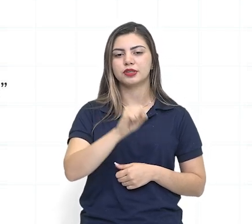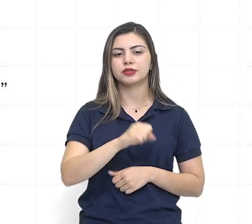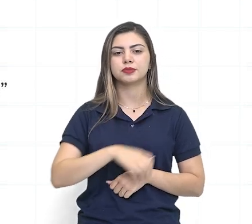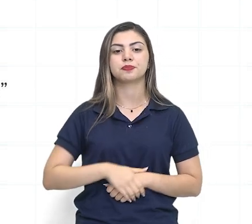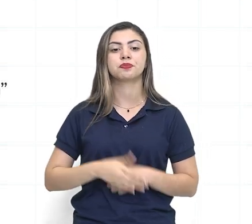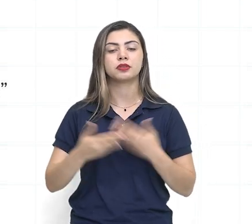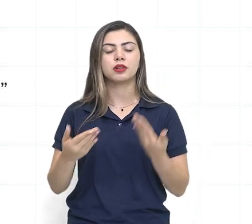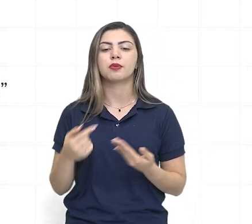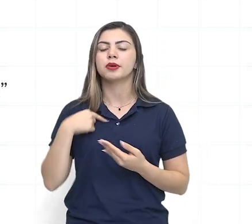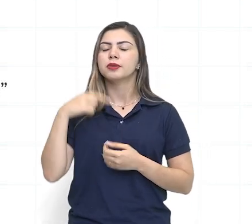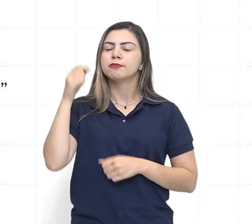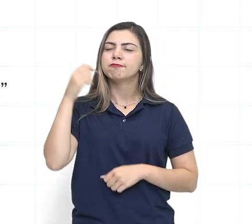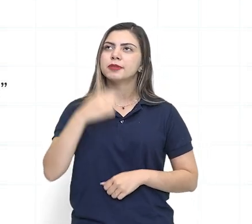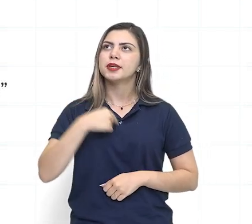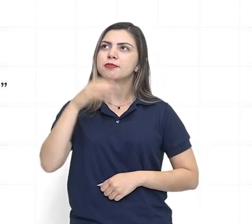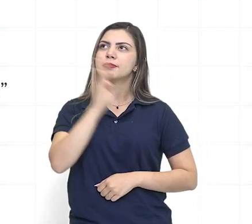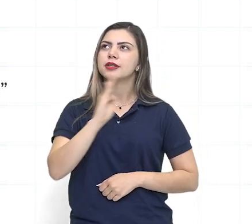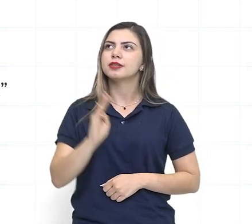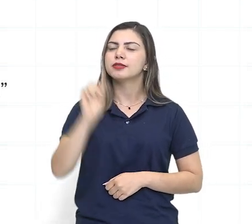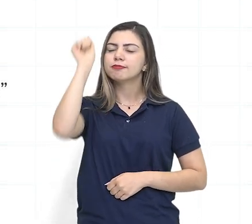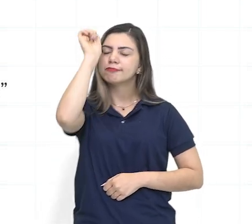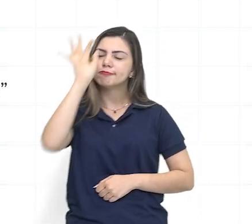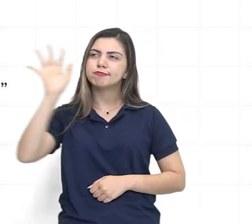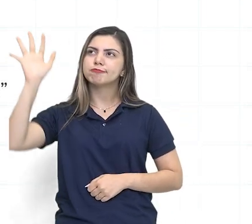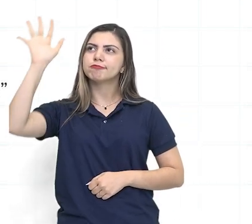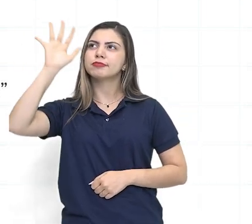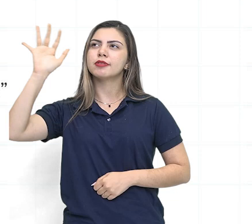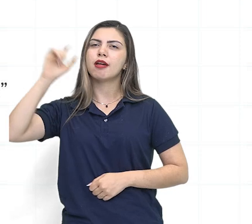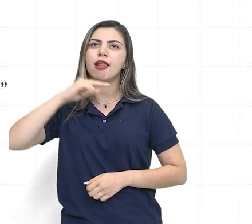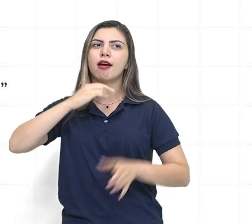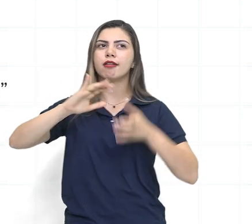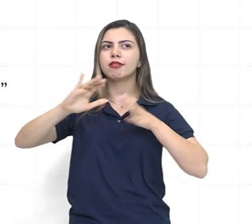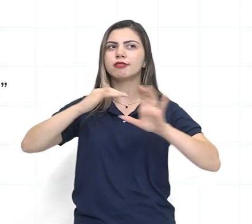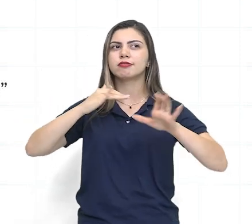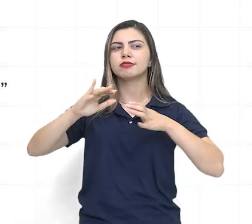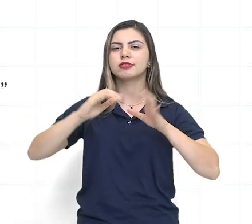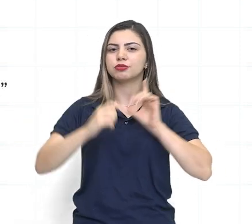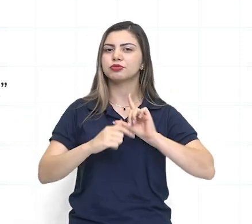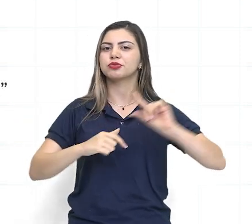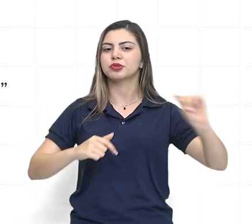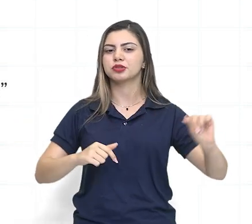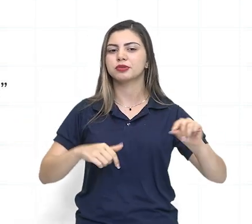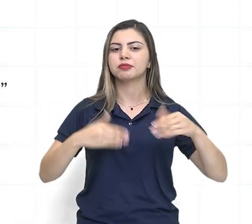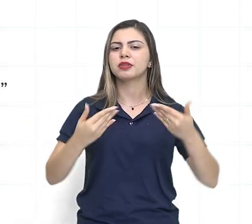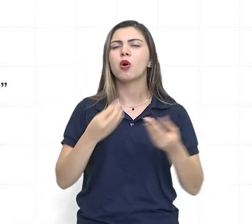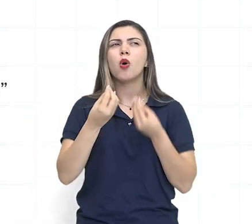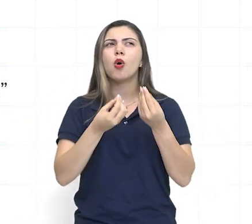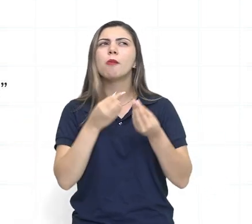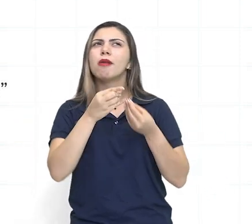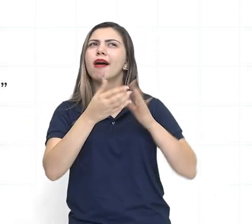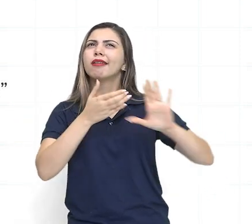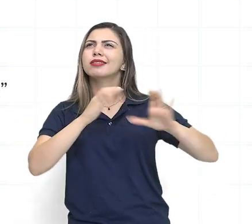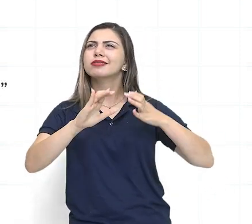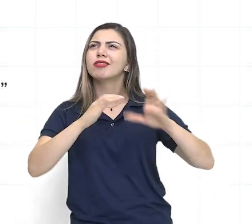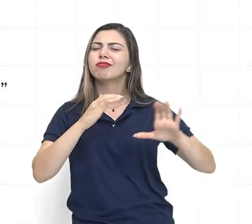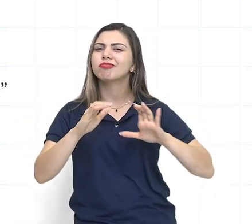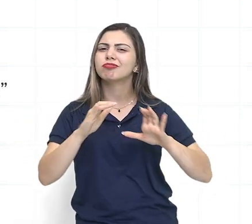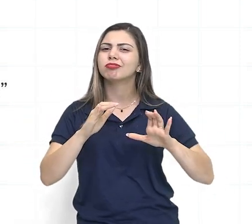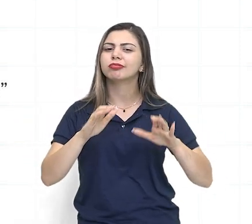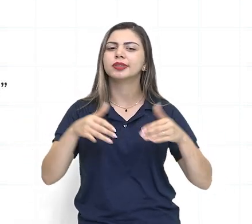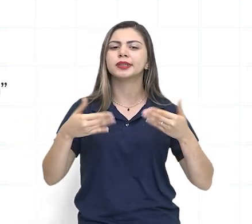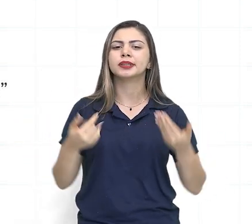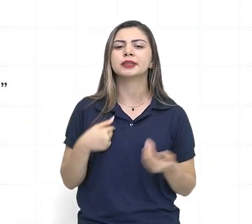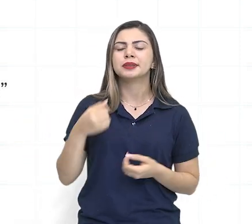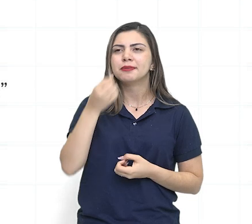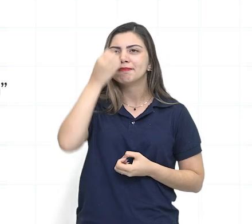Meus olhos brasileiros se fecham saudosos, minha boca procura a canção do exílio. Como era mesmo a canção do exílio? Eu,